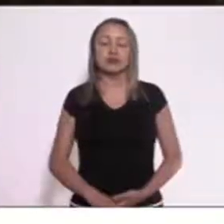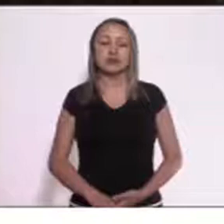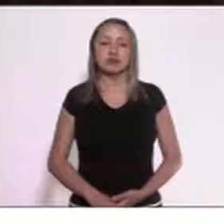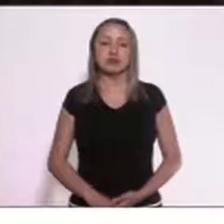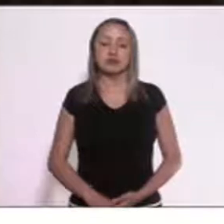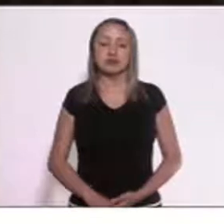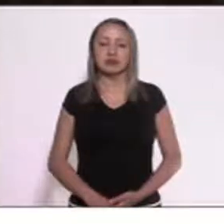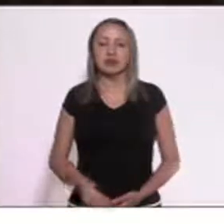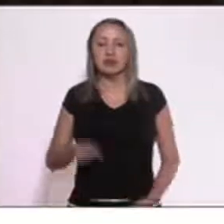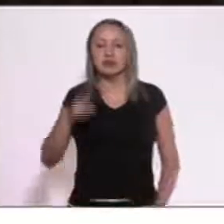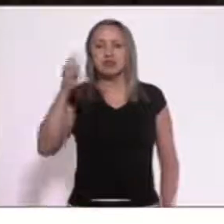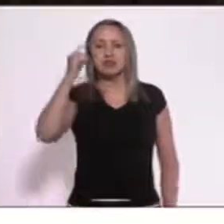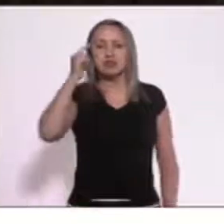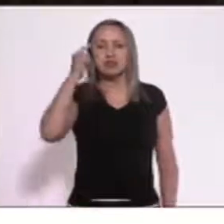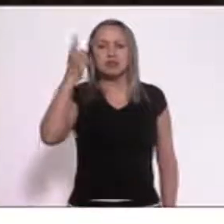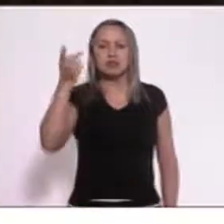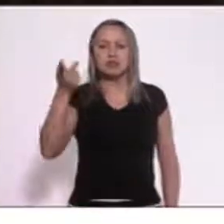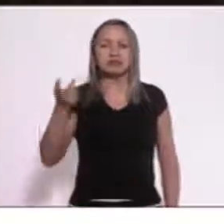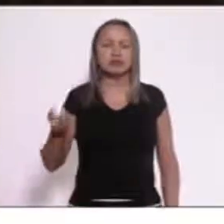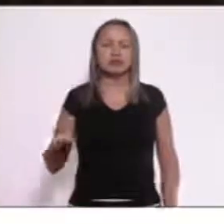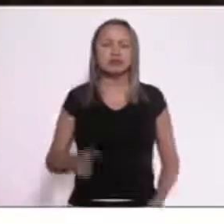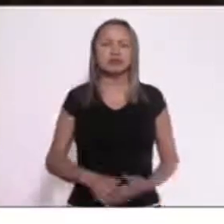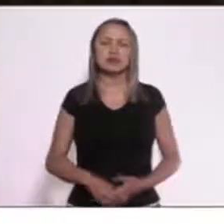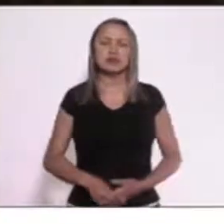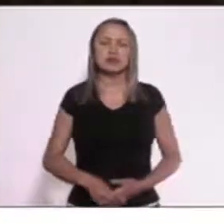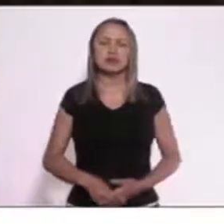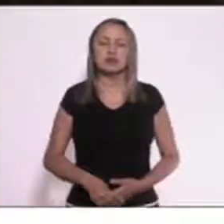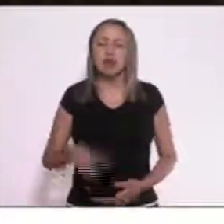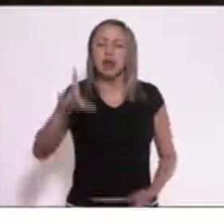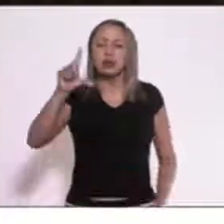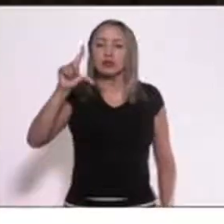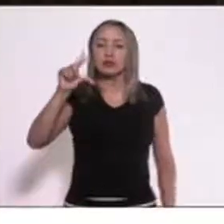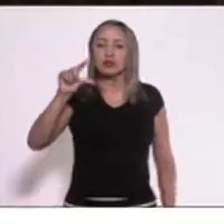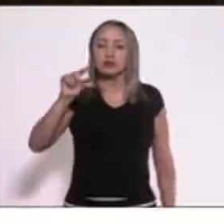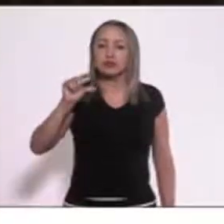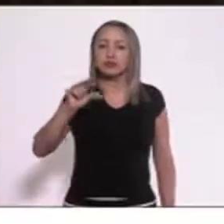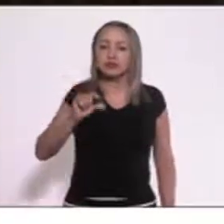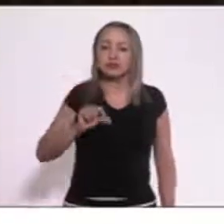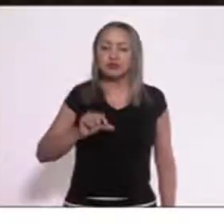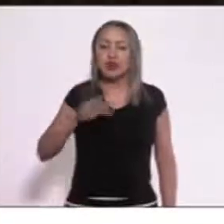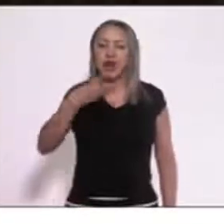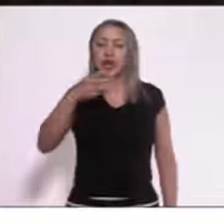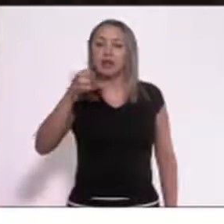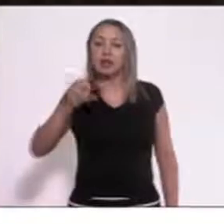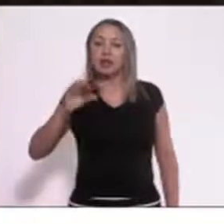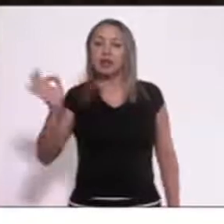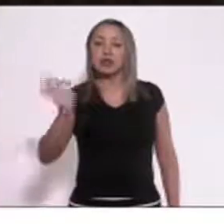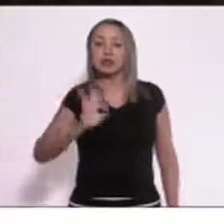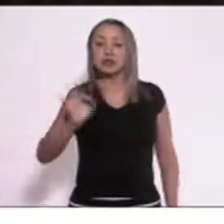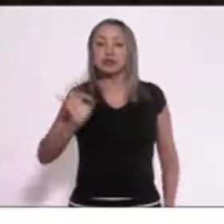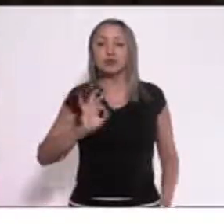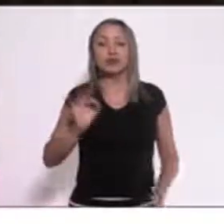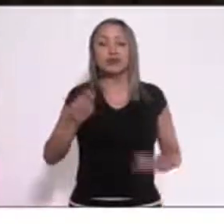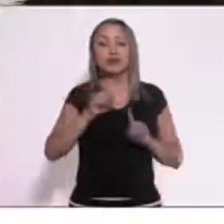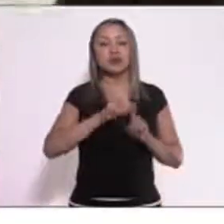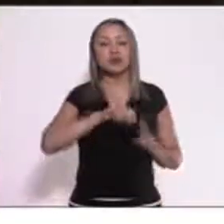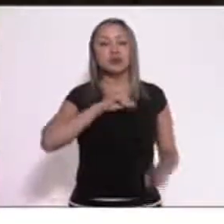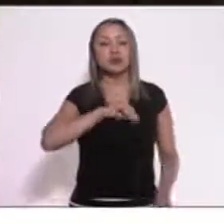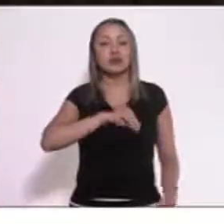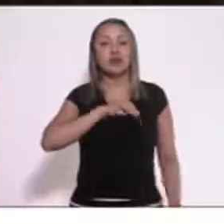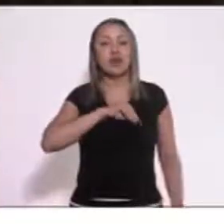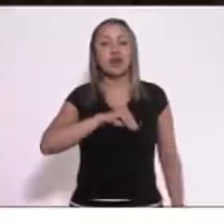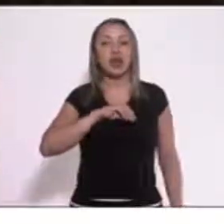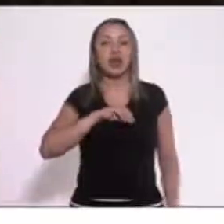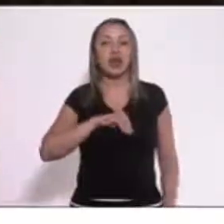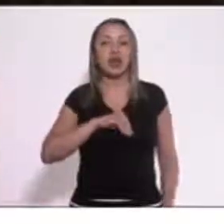para você ter noção, uma redução de 30% dos salários com relação